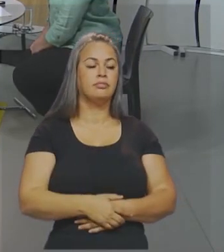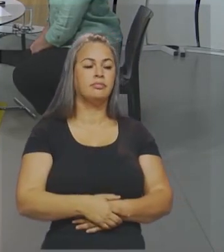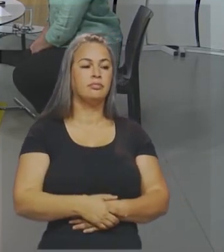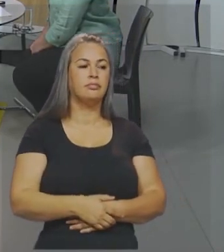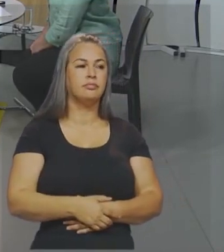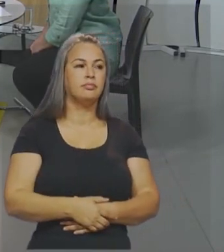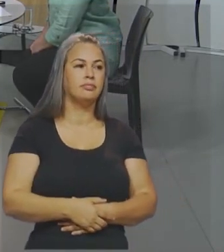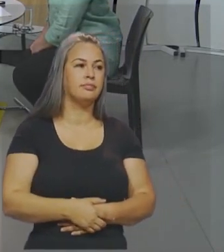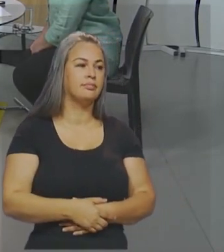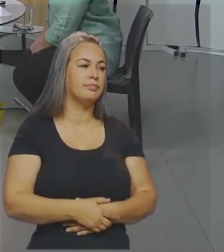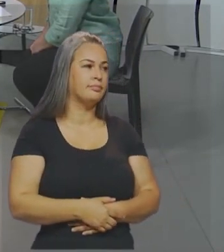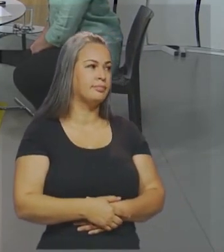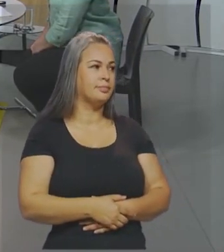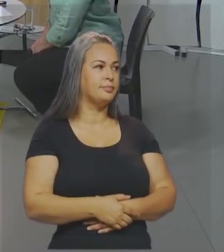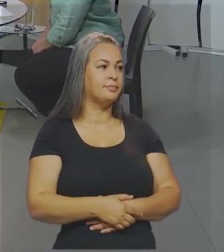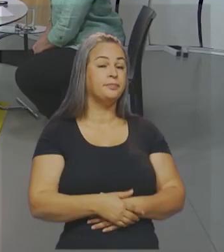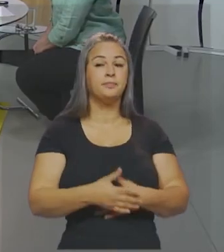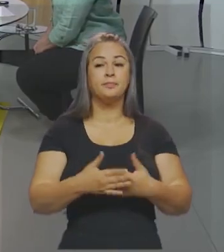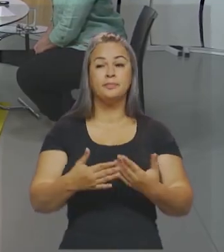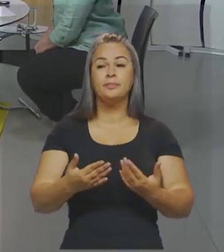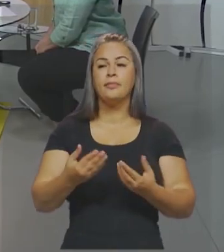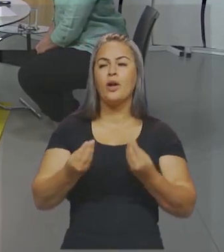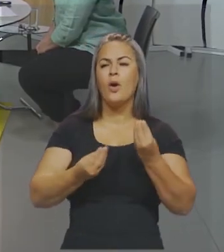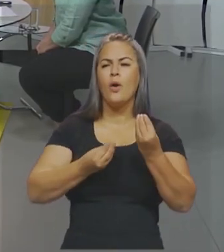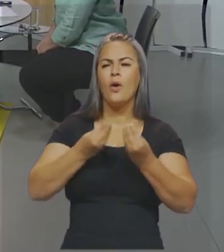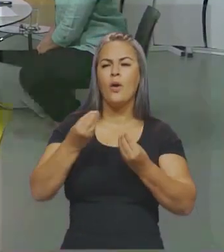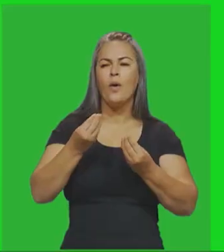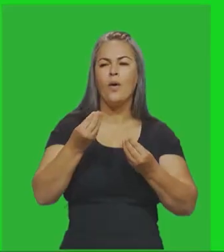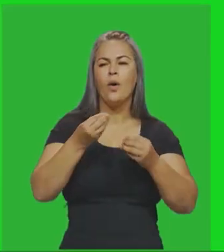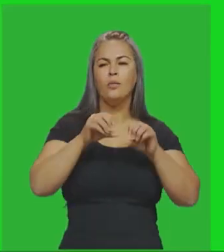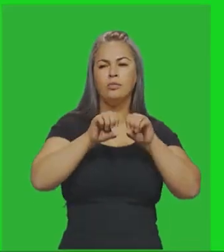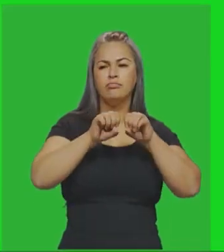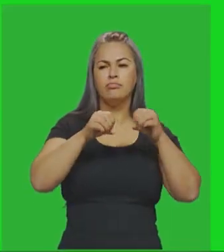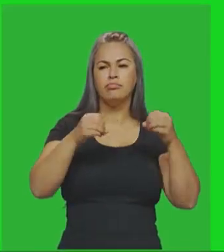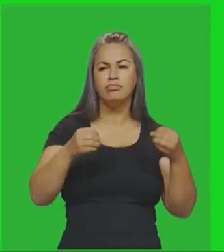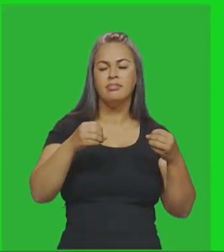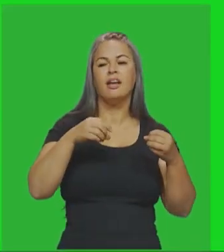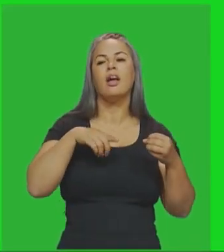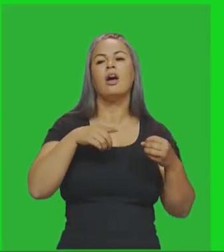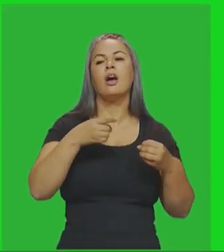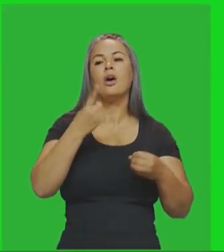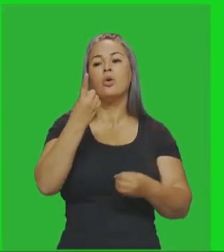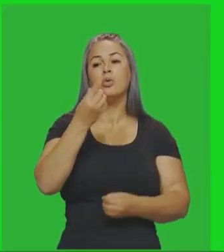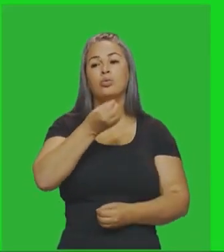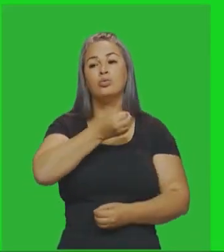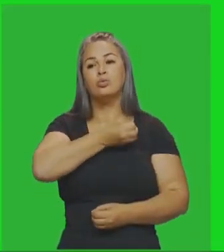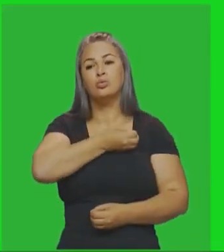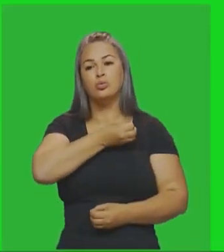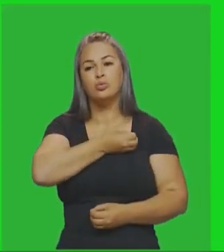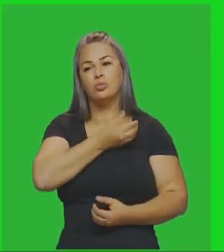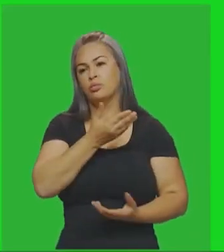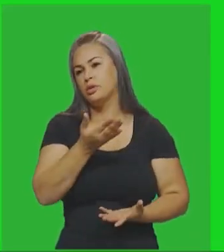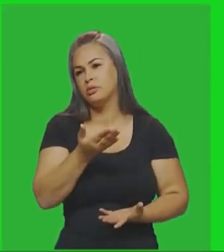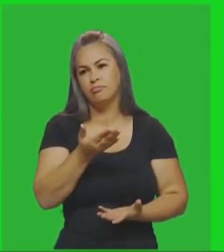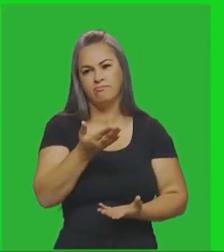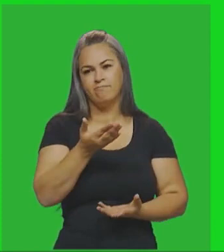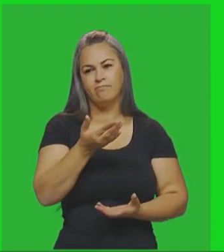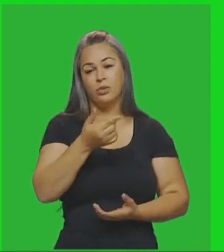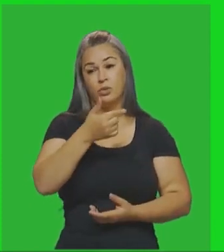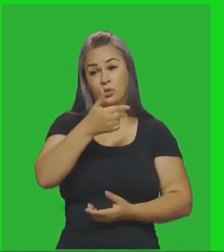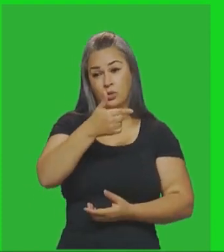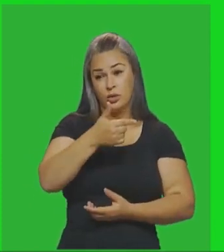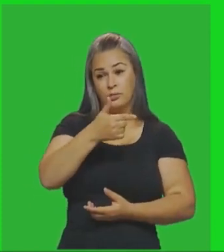pergunta. Como decompor o número? Voltamos em decomposição. Como decompor o número